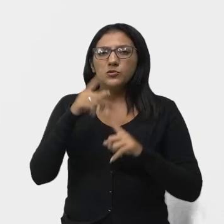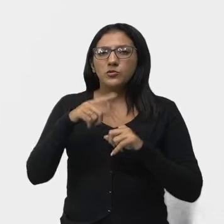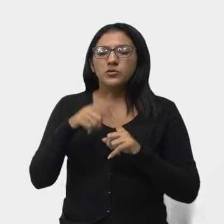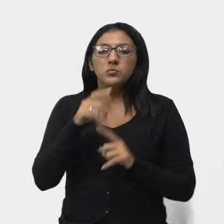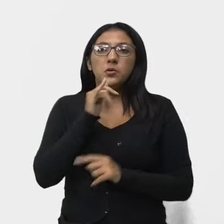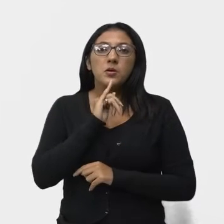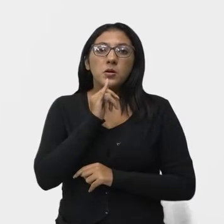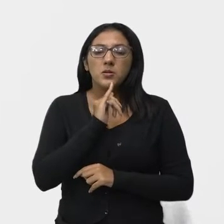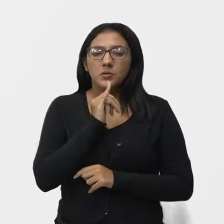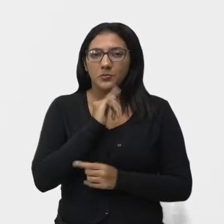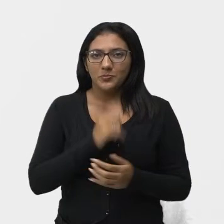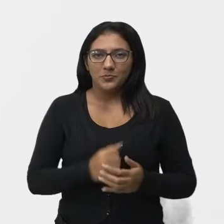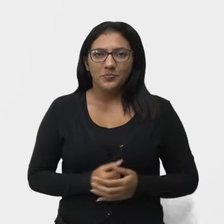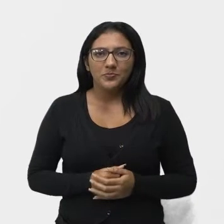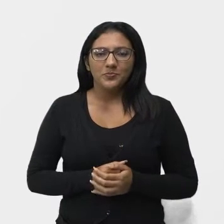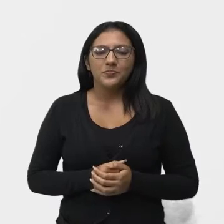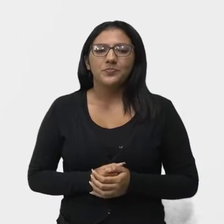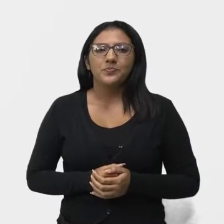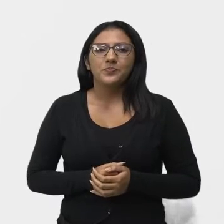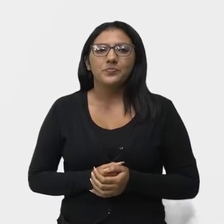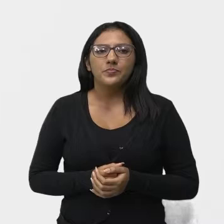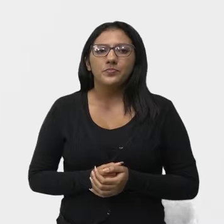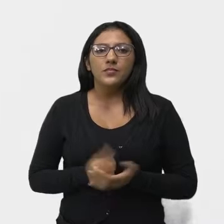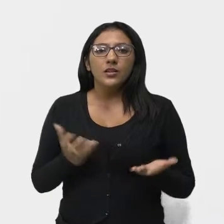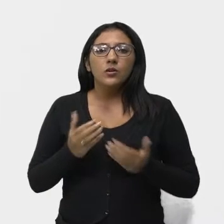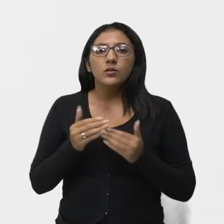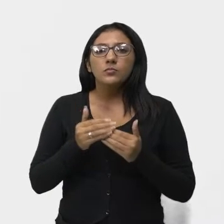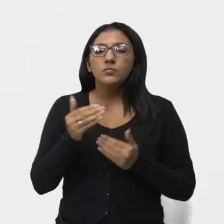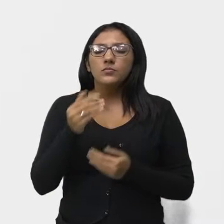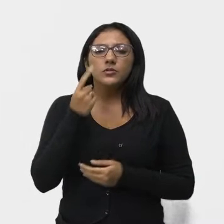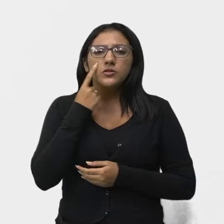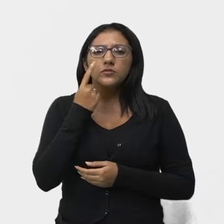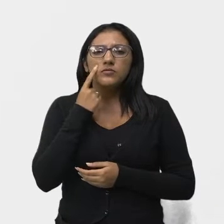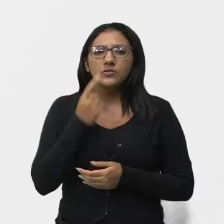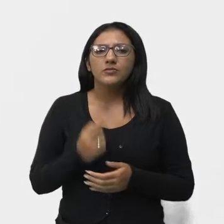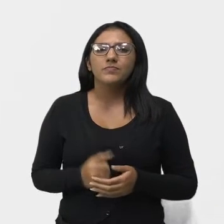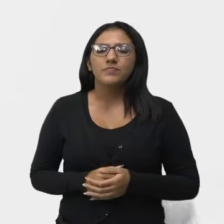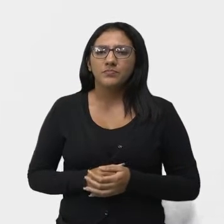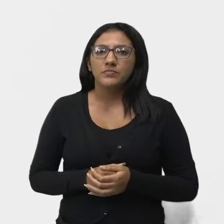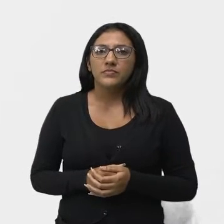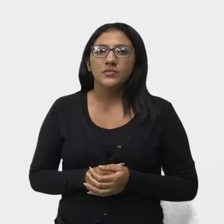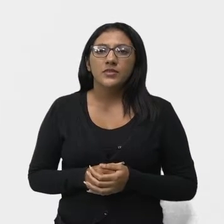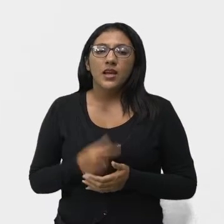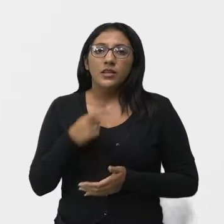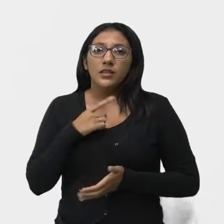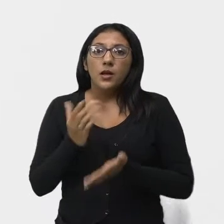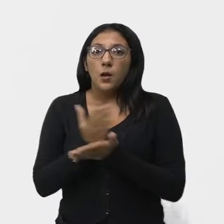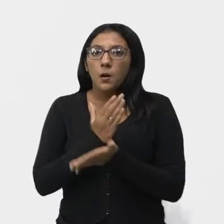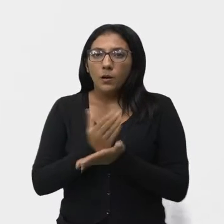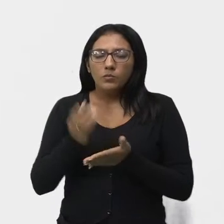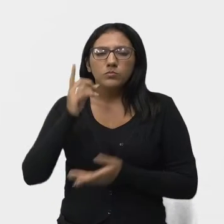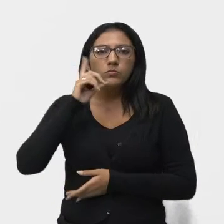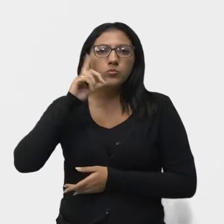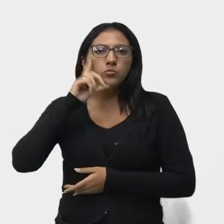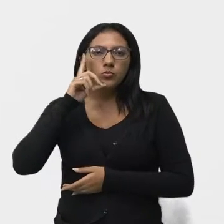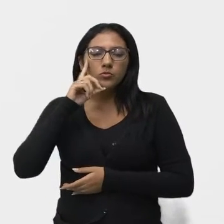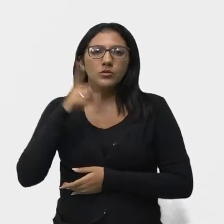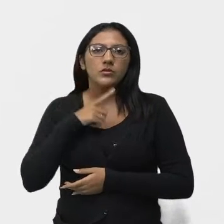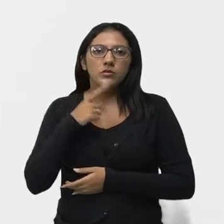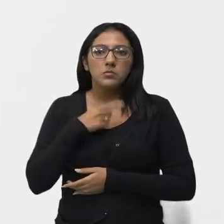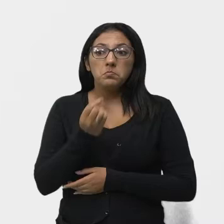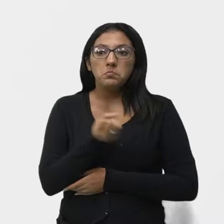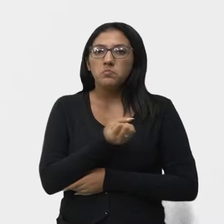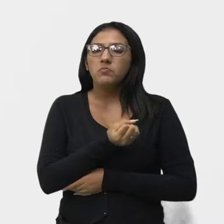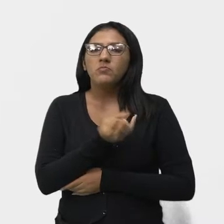resolver essa questão. Vamos lá, então, ver algumas situações. Existem situações no nosso cotidiano em que há mais de uma